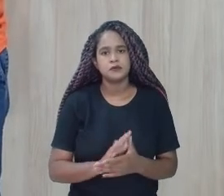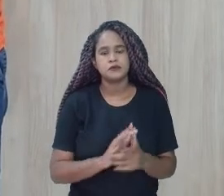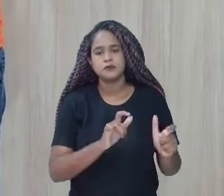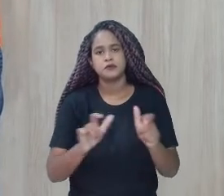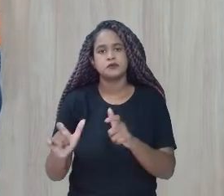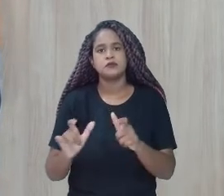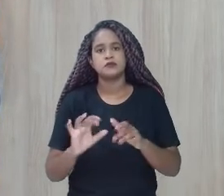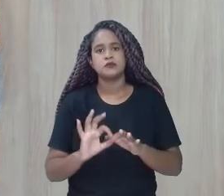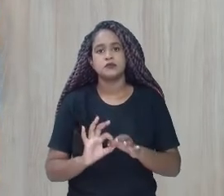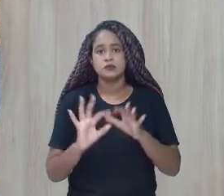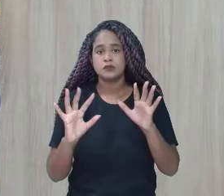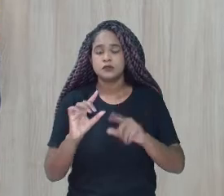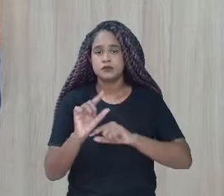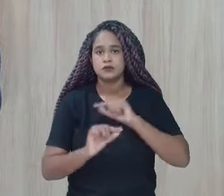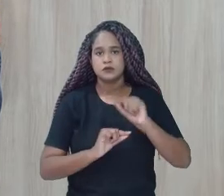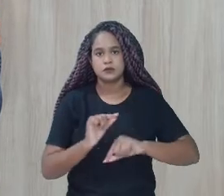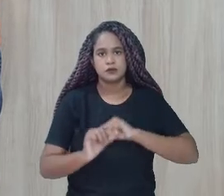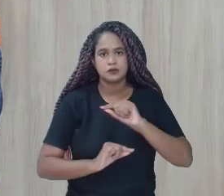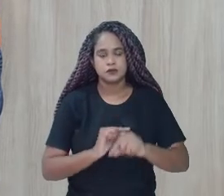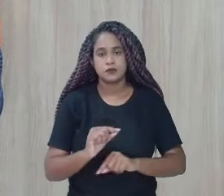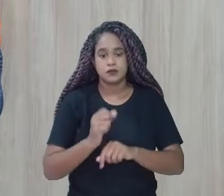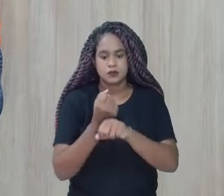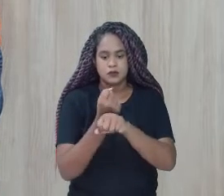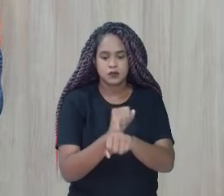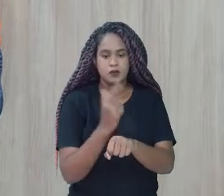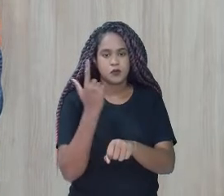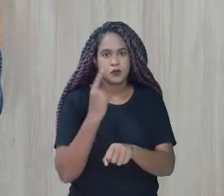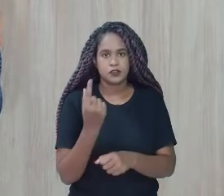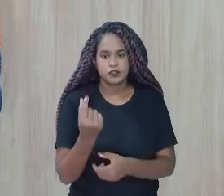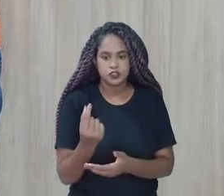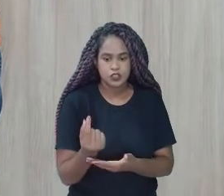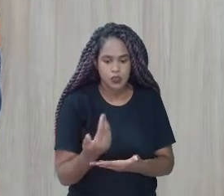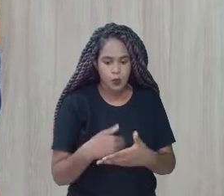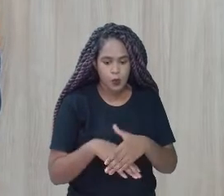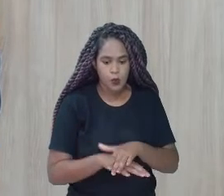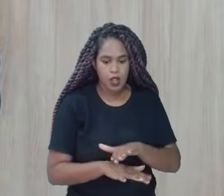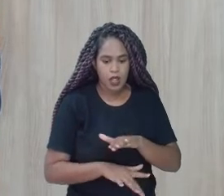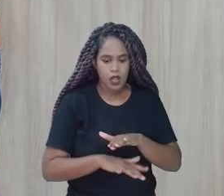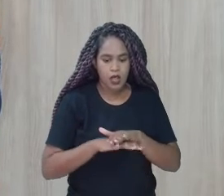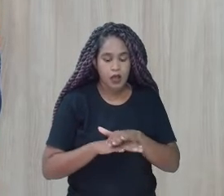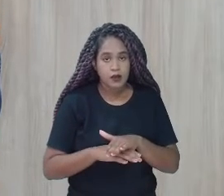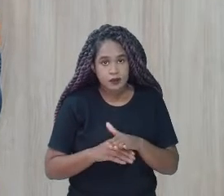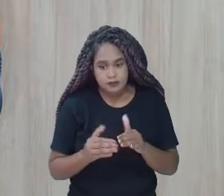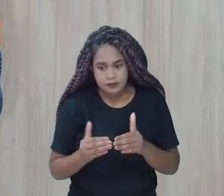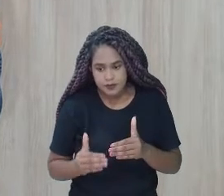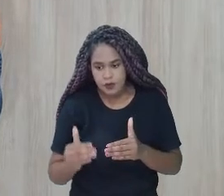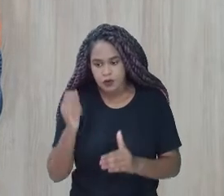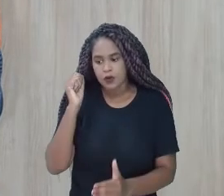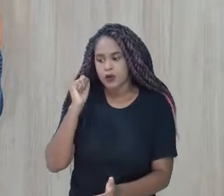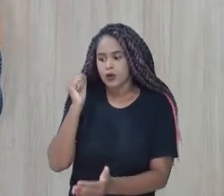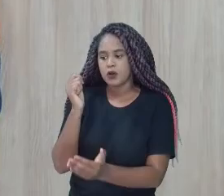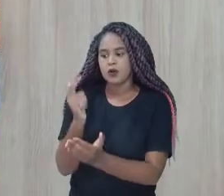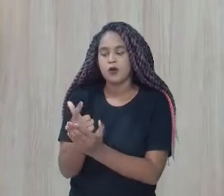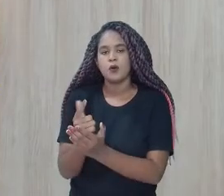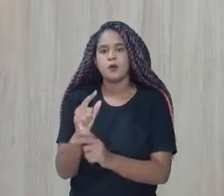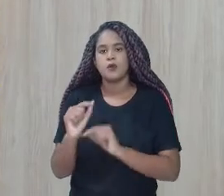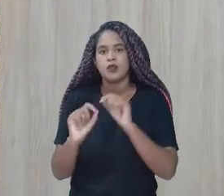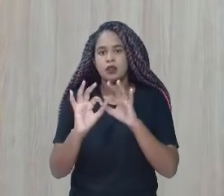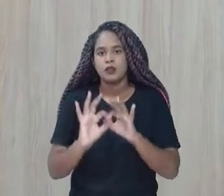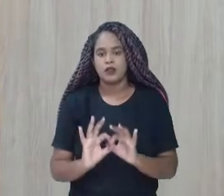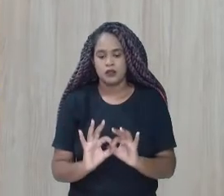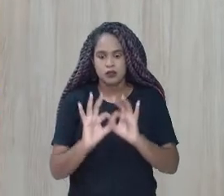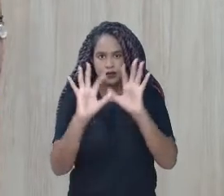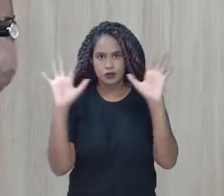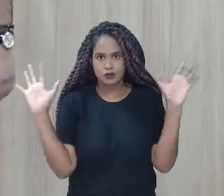se permitia que o escravo ele juntasse aquela quantia para mais na frente ele comprar a sua carta de alforria, né, a